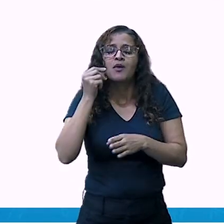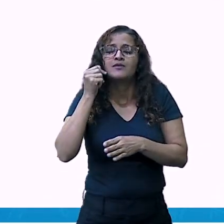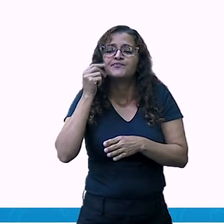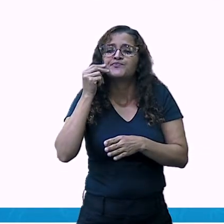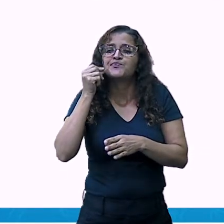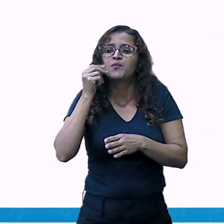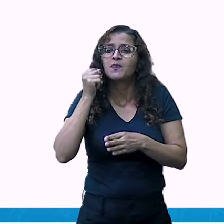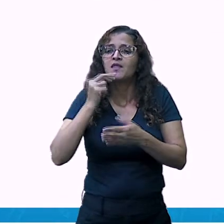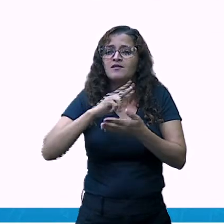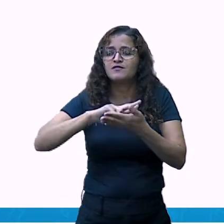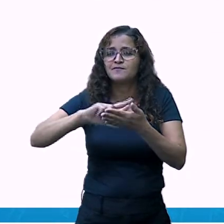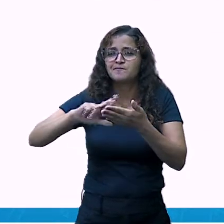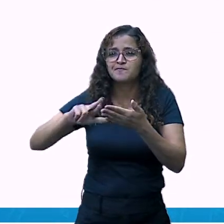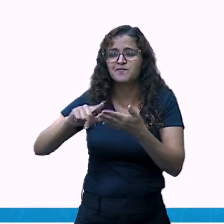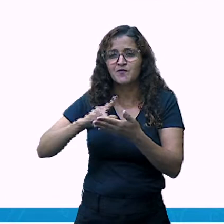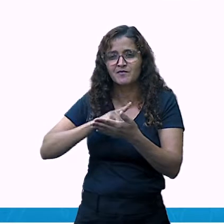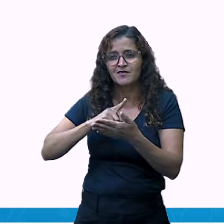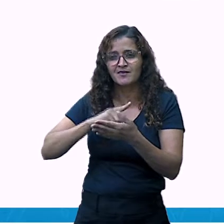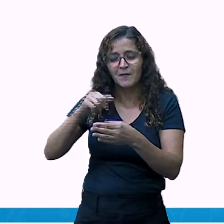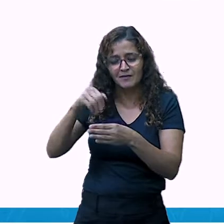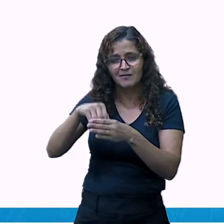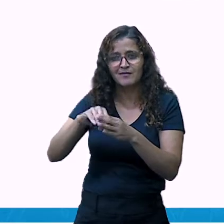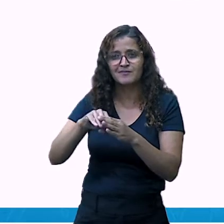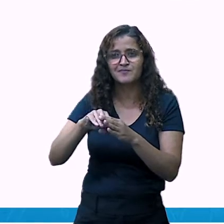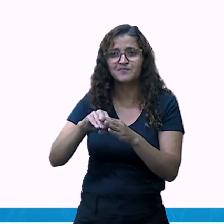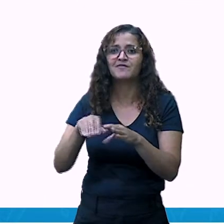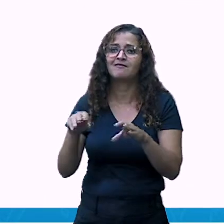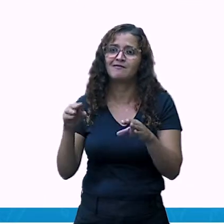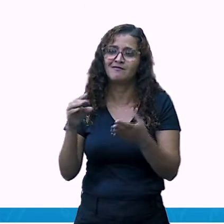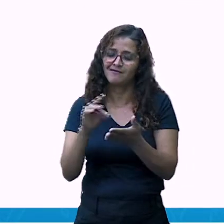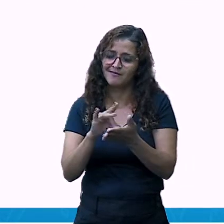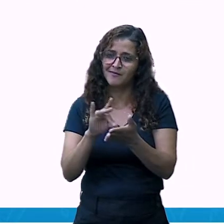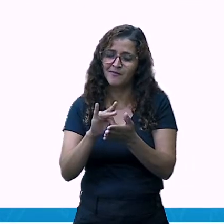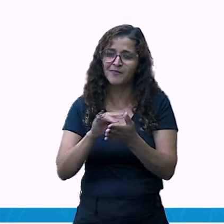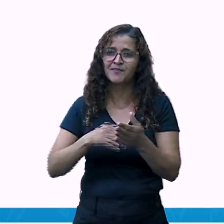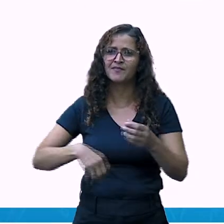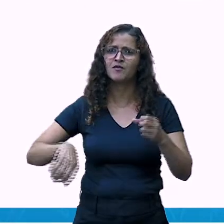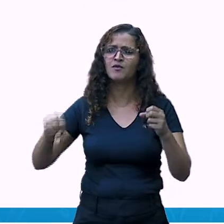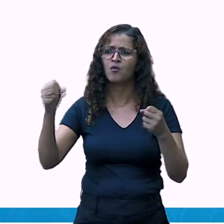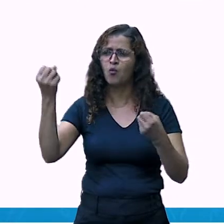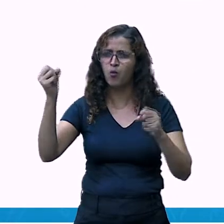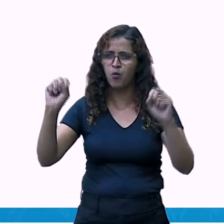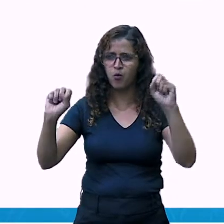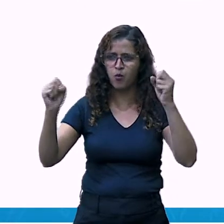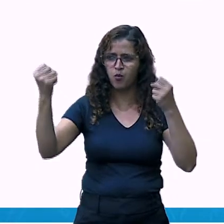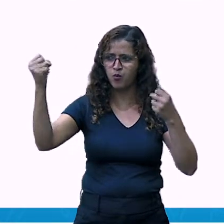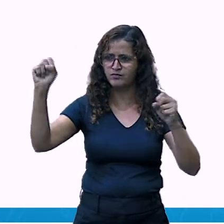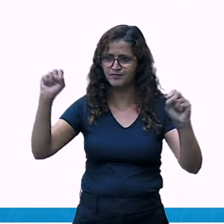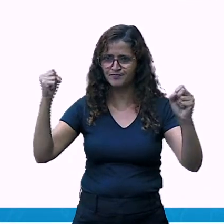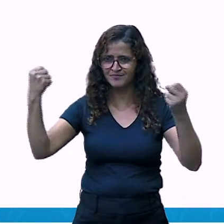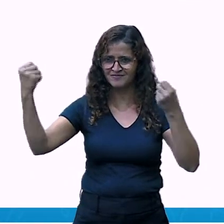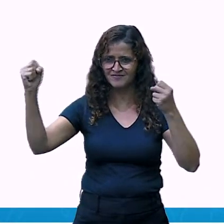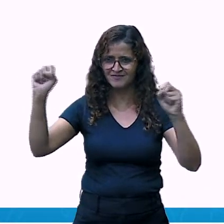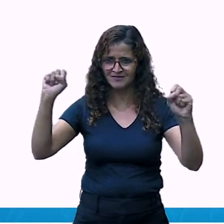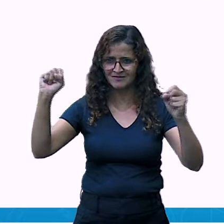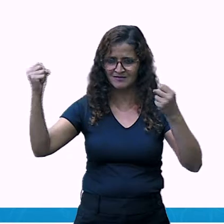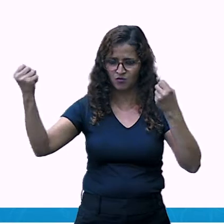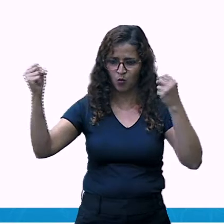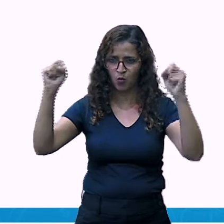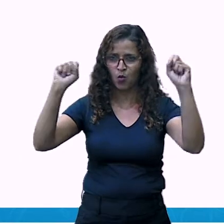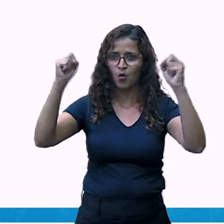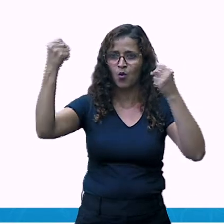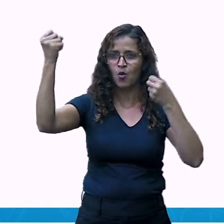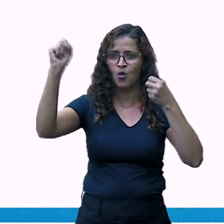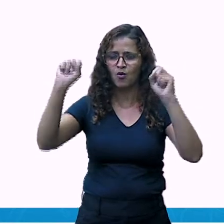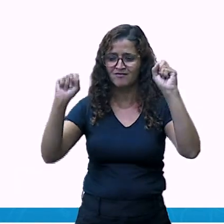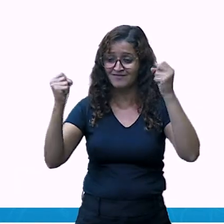queijo. Na indústria de medicamentos, na produção de medicamentos